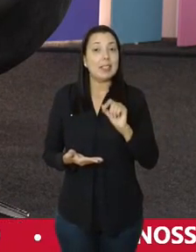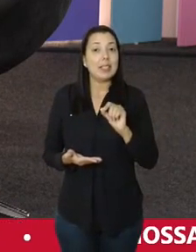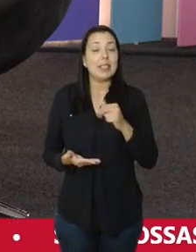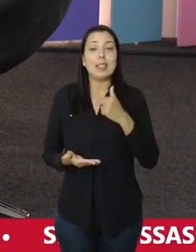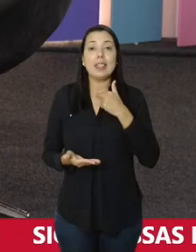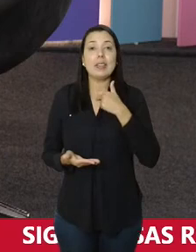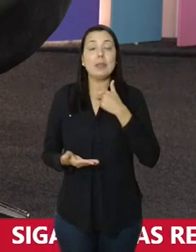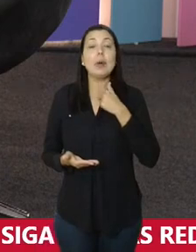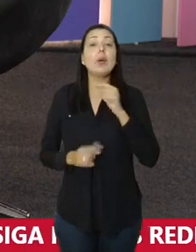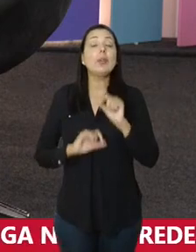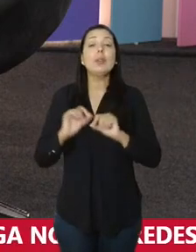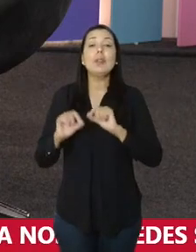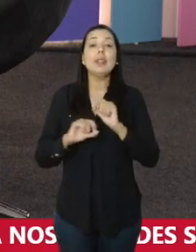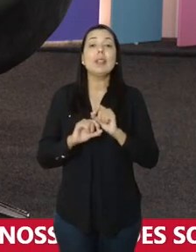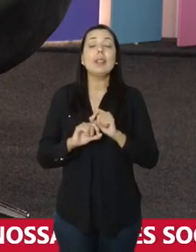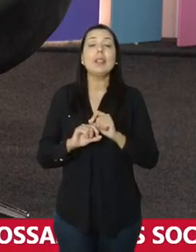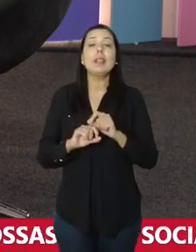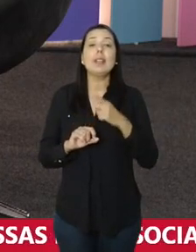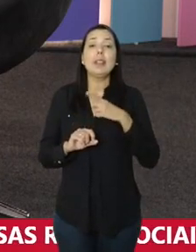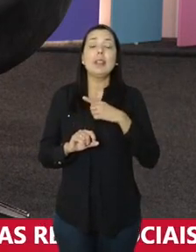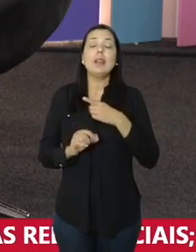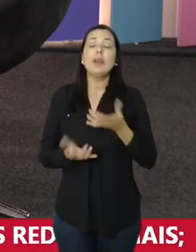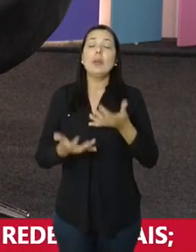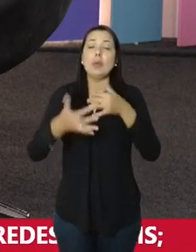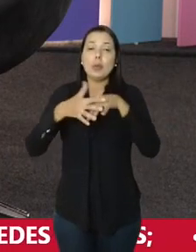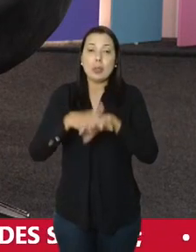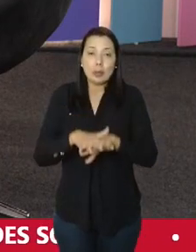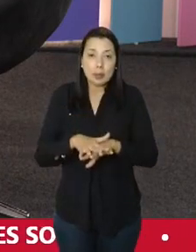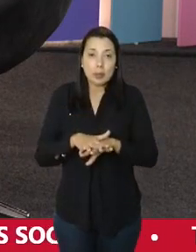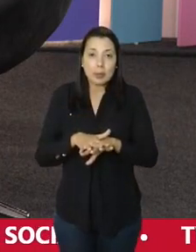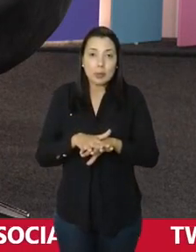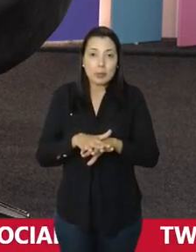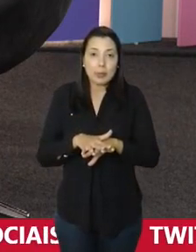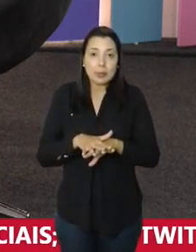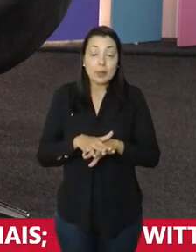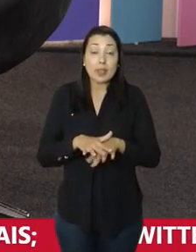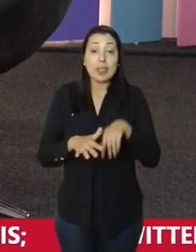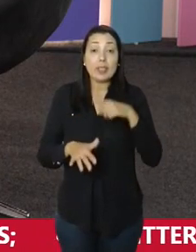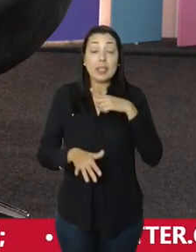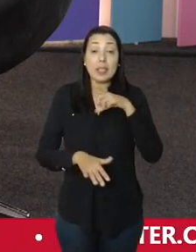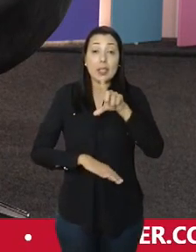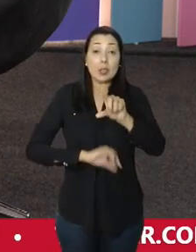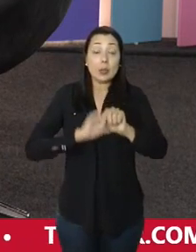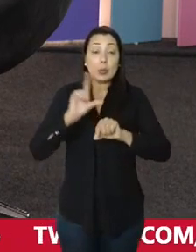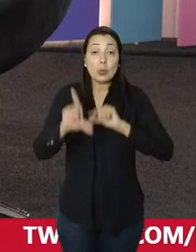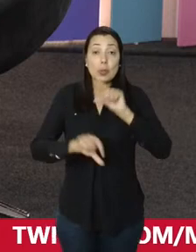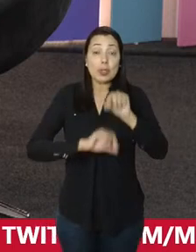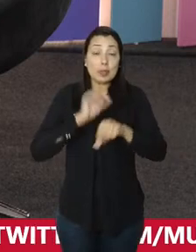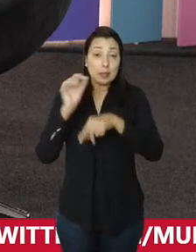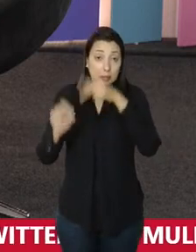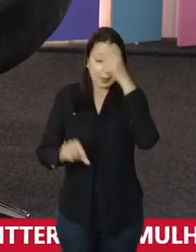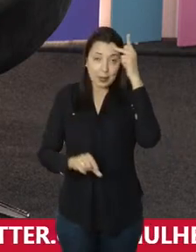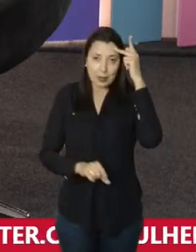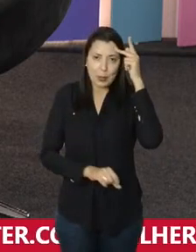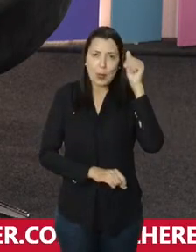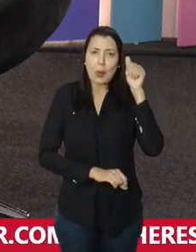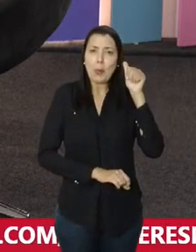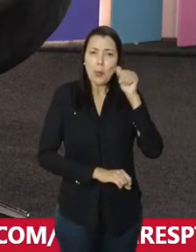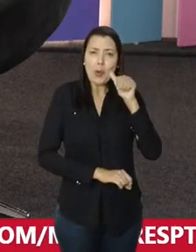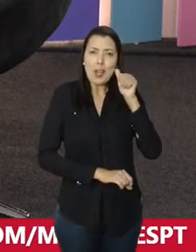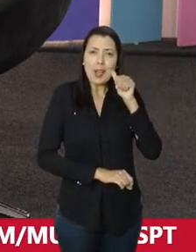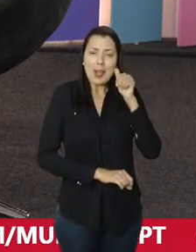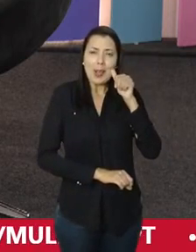não poderiam, e aí eu me incluo, ter escolhido pessoas, mulheres,